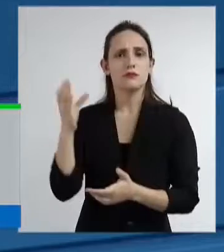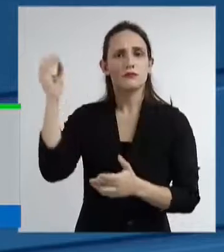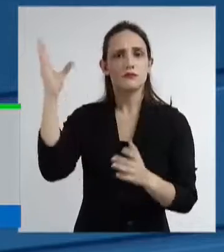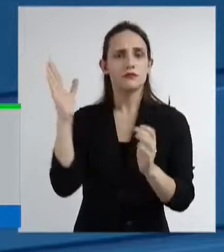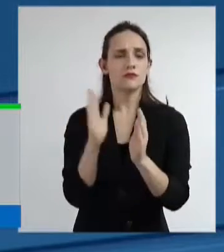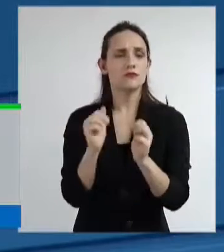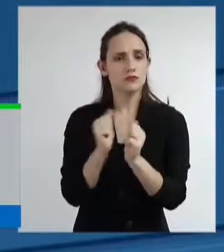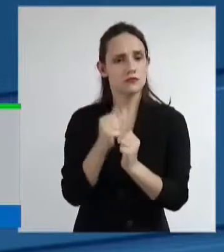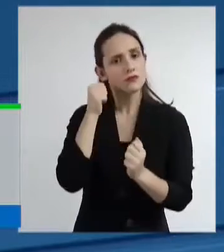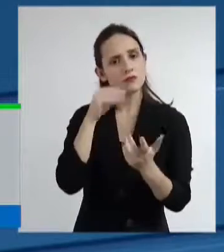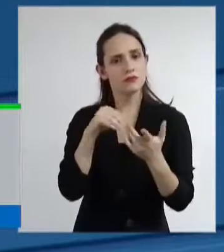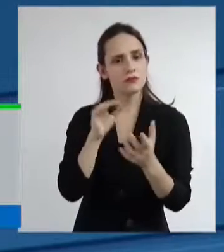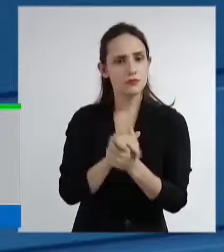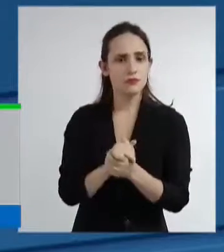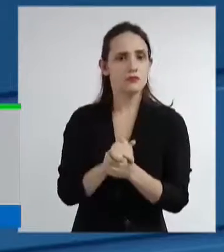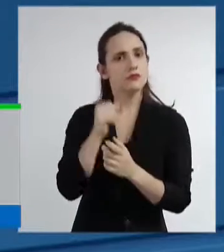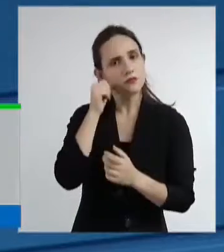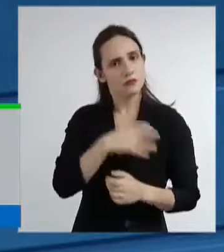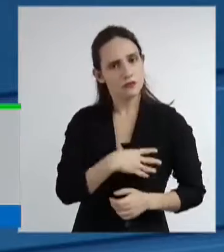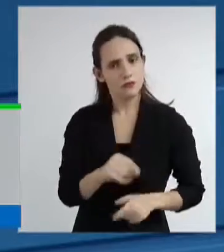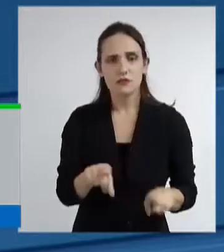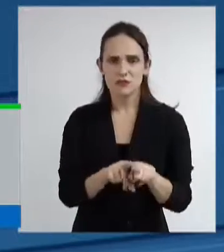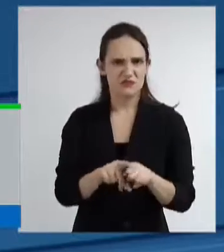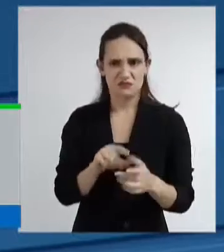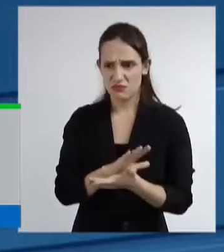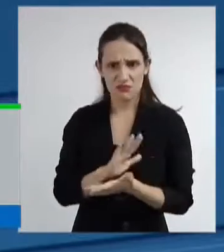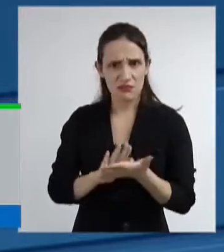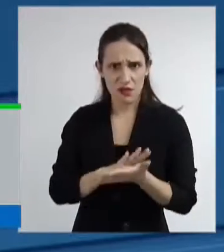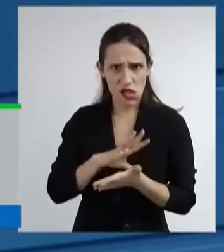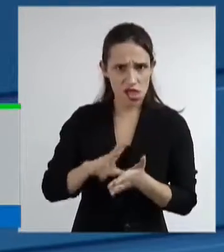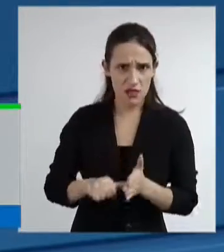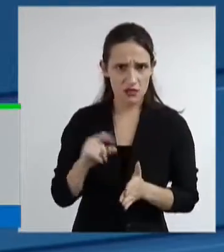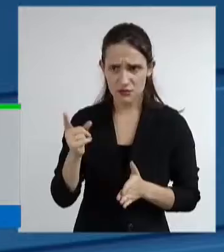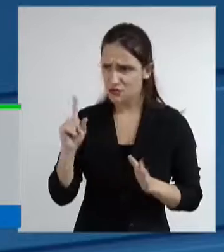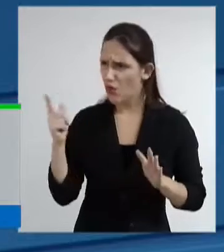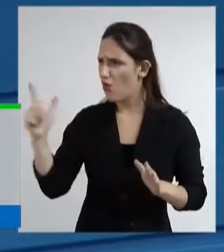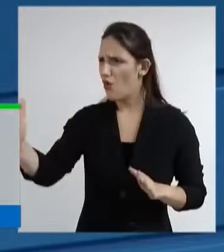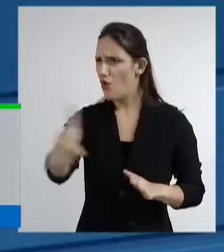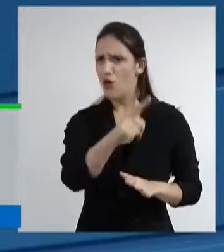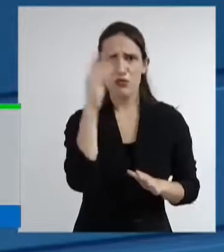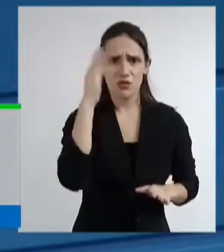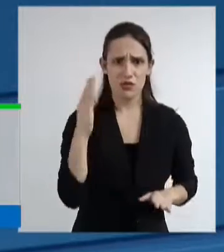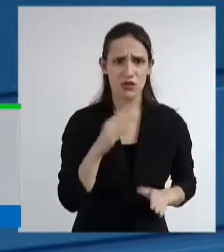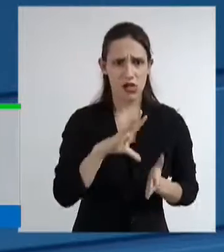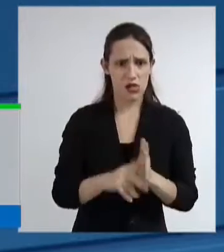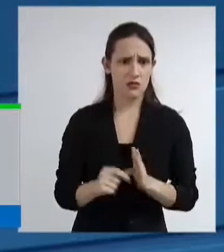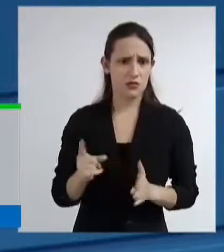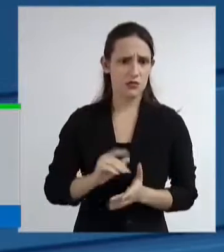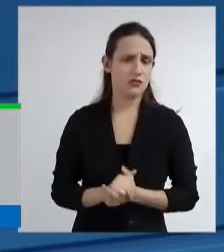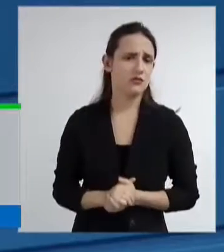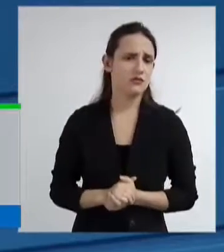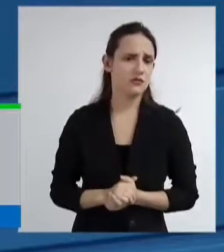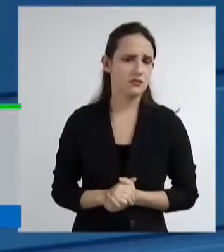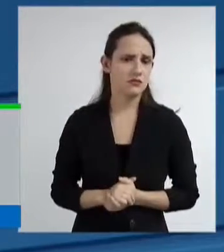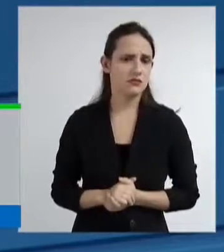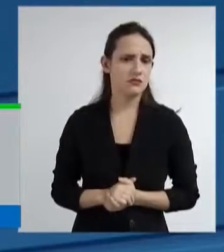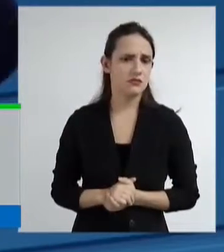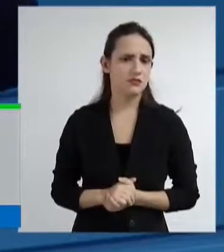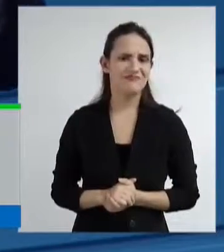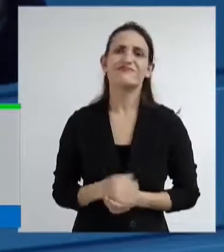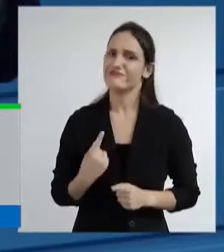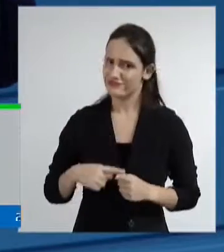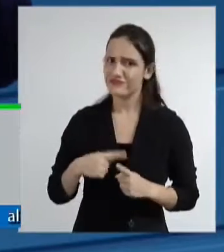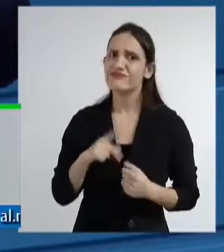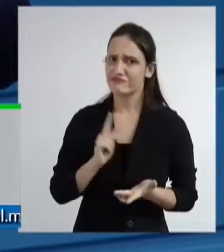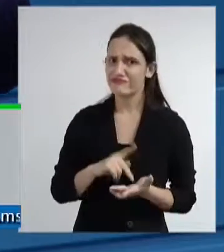minhas filhas, e nunca ninguém roubou nada, não. E outros brasileiros, e muito. Vossa Excelência tem razão, a imagem que leva do